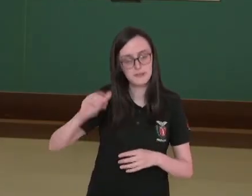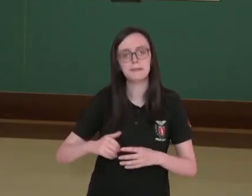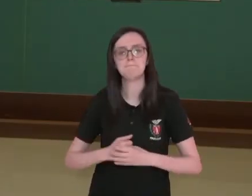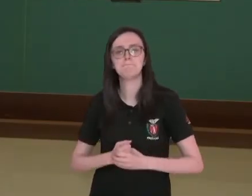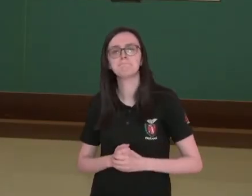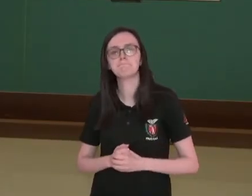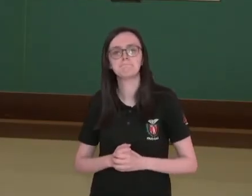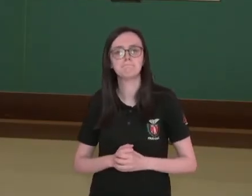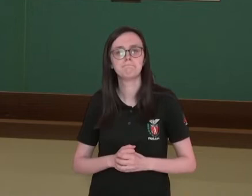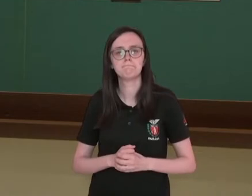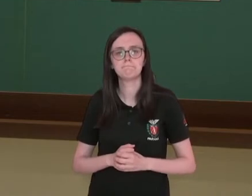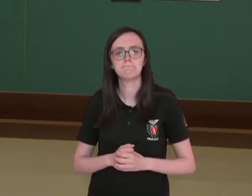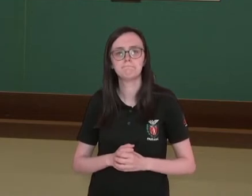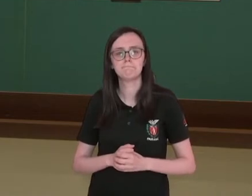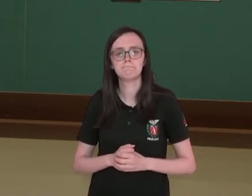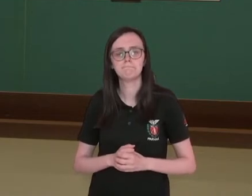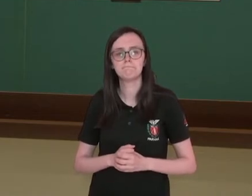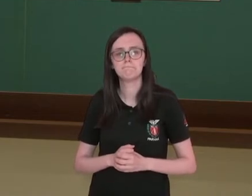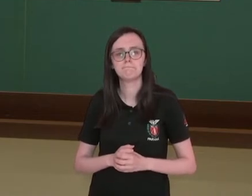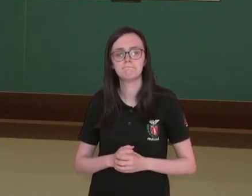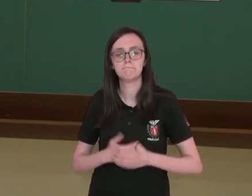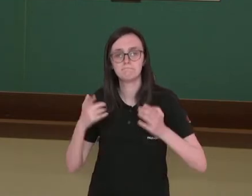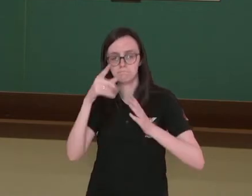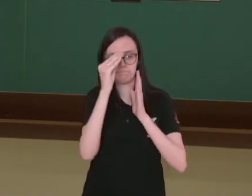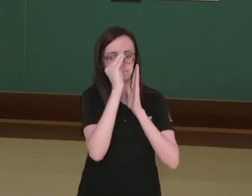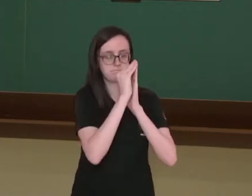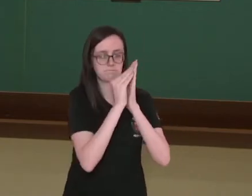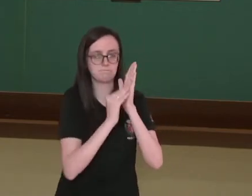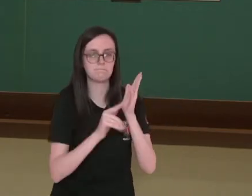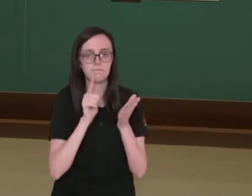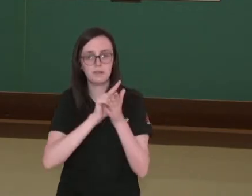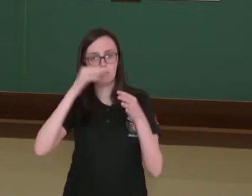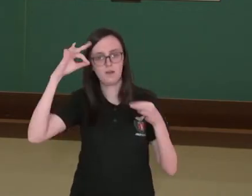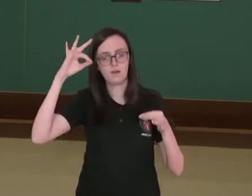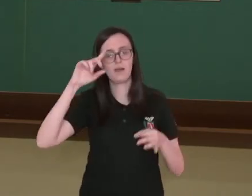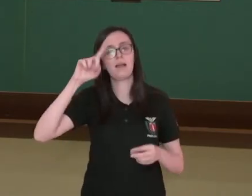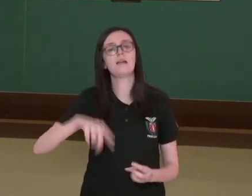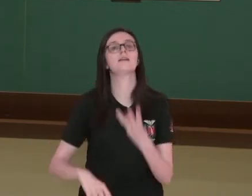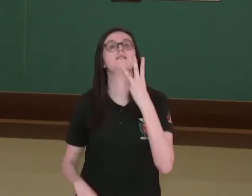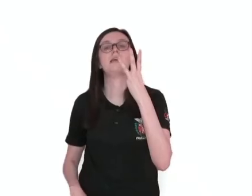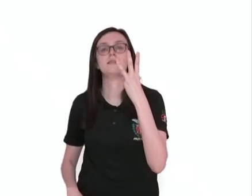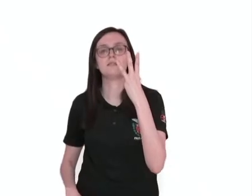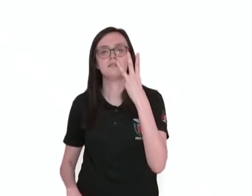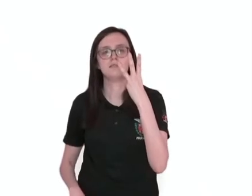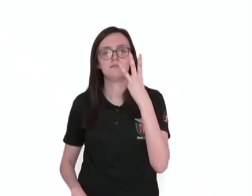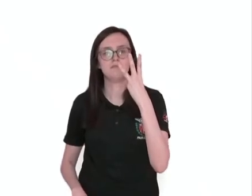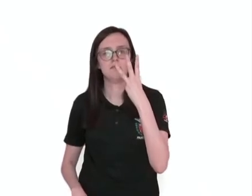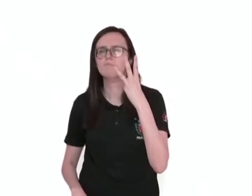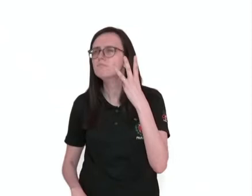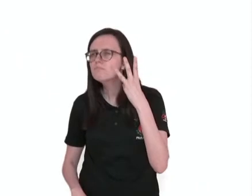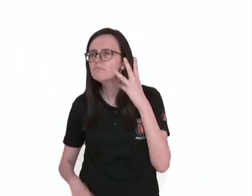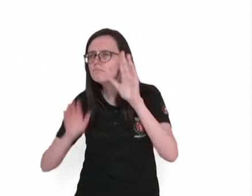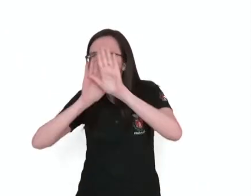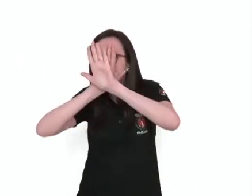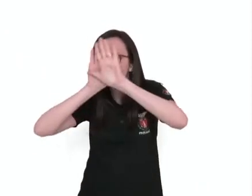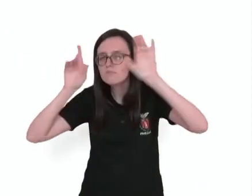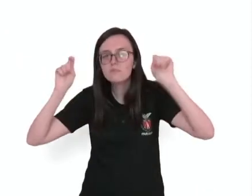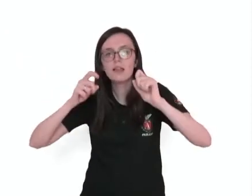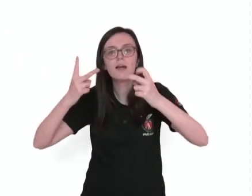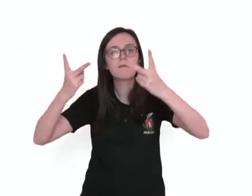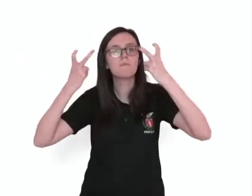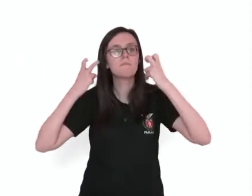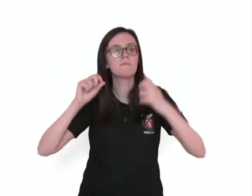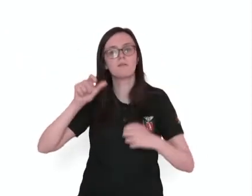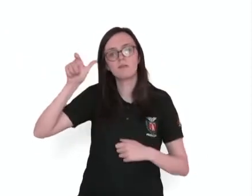só. Então, represente em uma folha, tá? Pelo menos 3 figuras planas que aparecem aqui na obra, né,